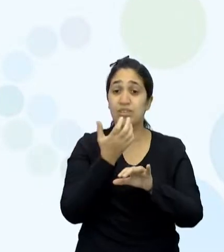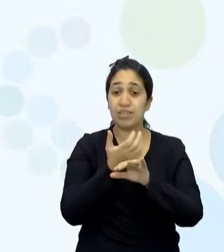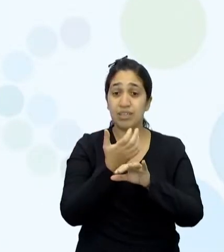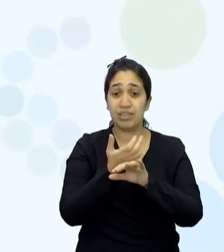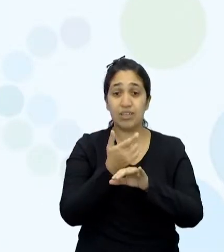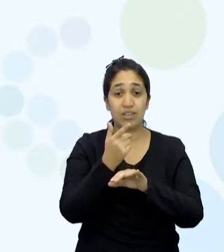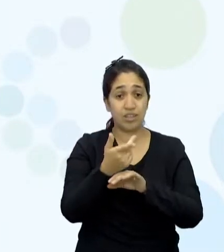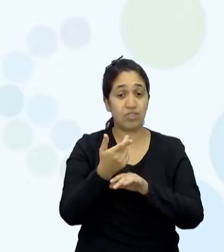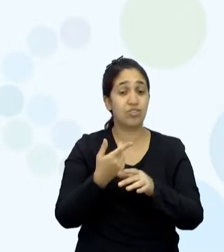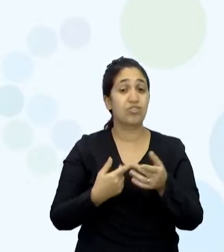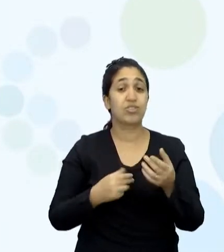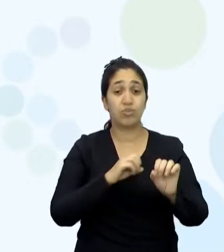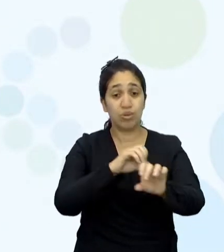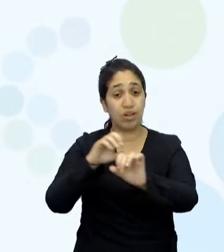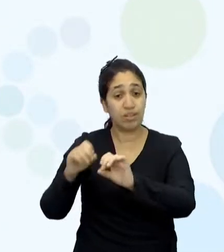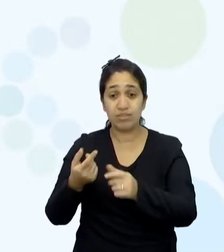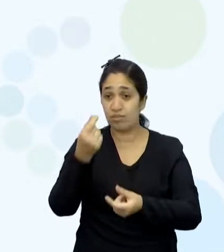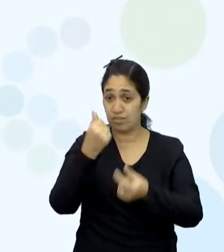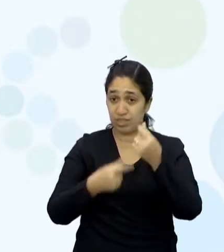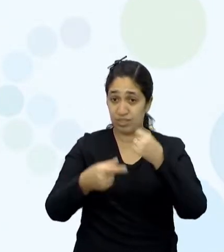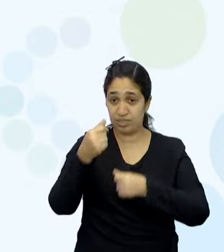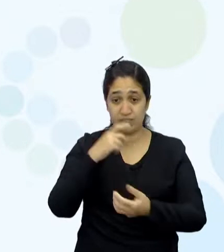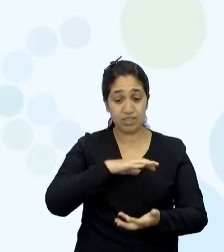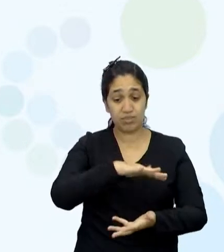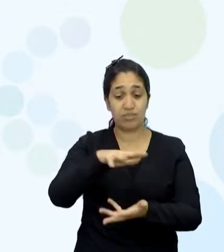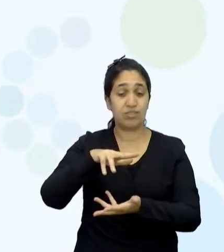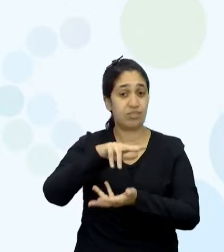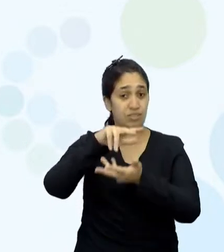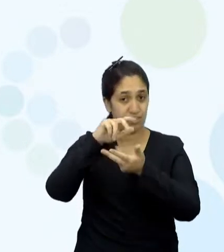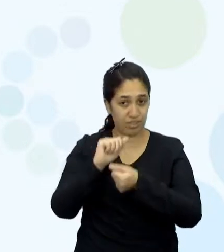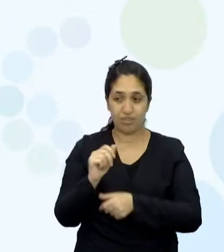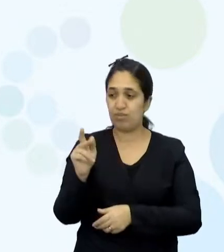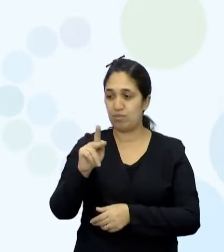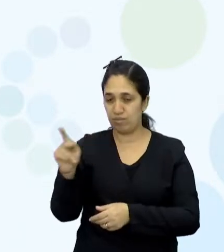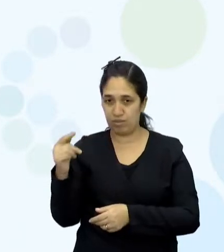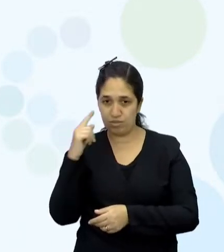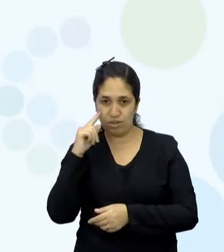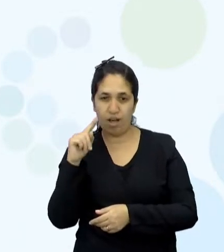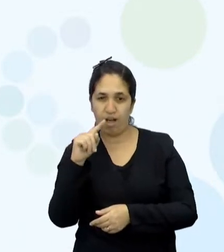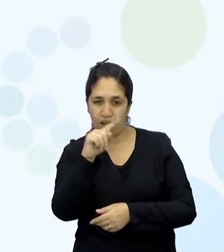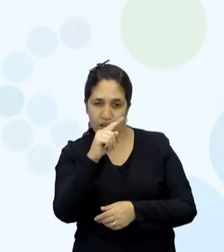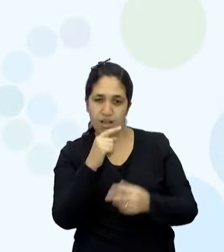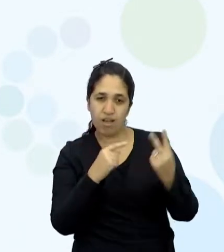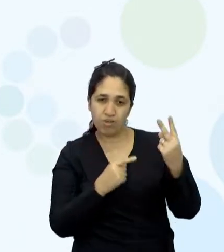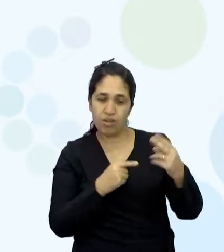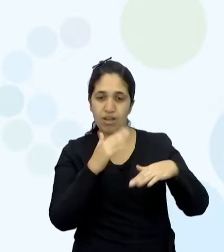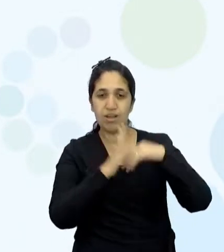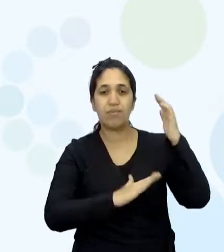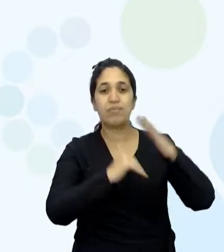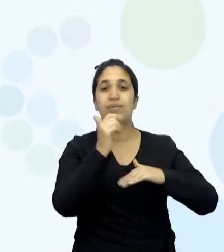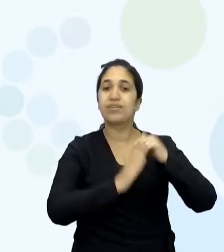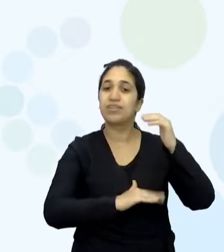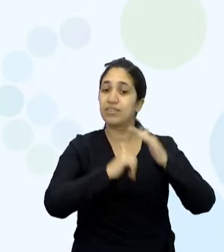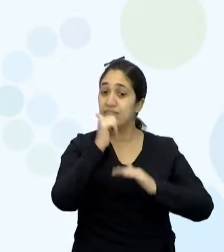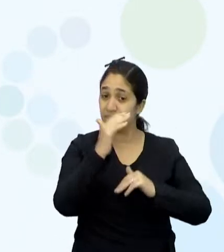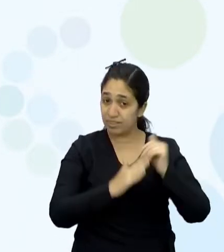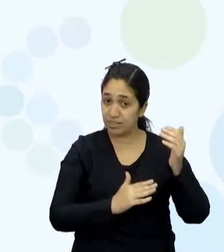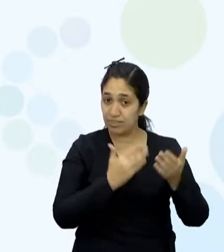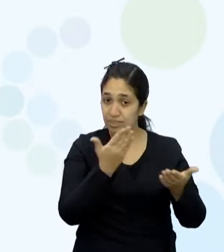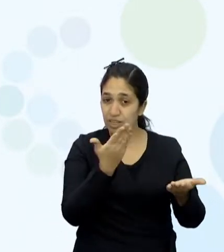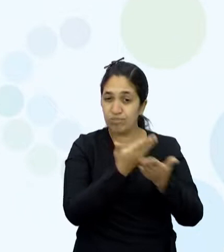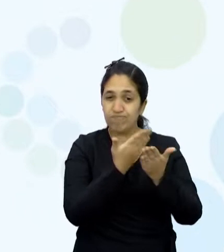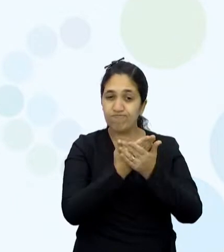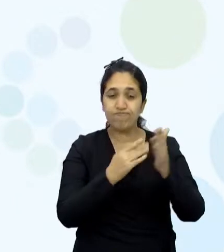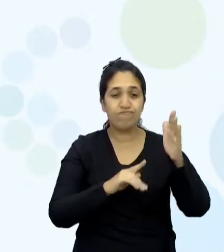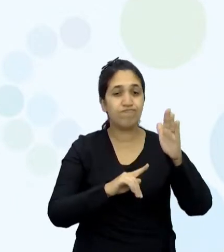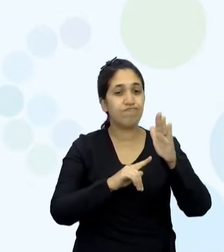Educação Financeira Sustentável. E você, professor que nos acompanha, estão aí as 2 habilidades que a gente está tentando aprofundar,